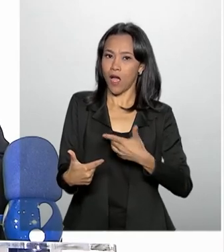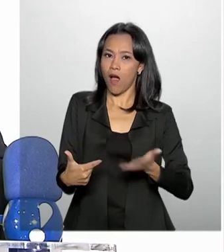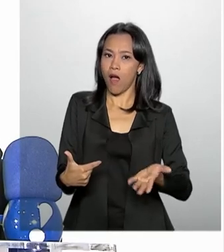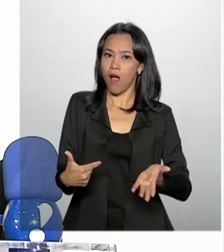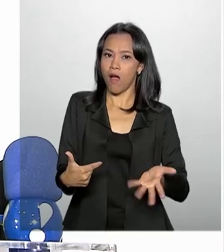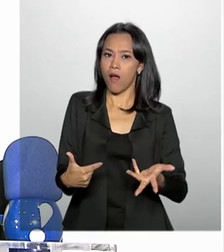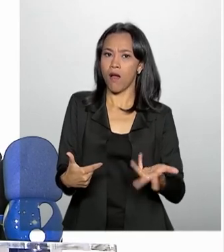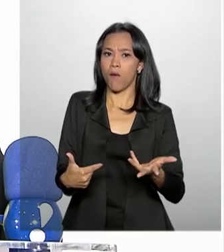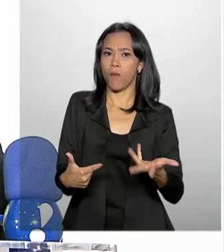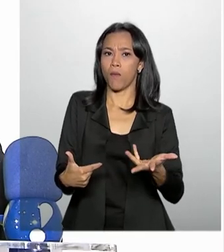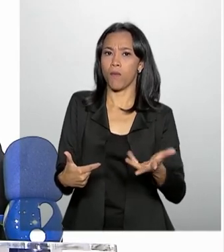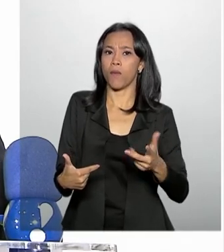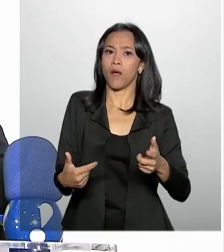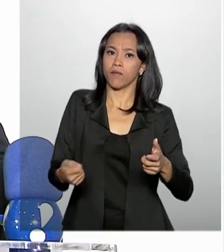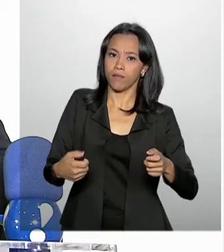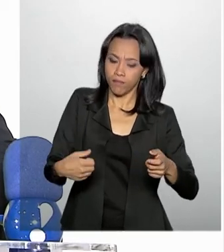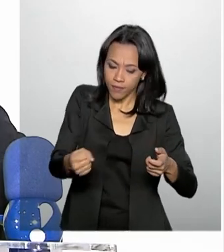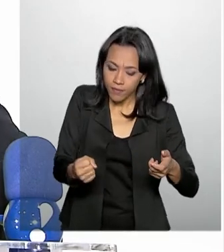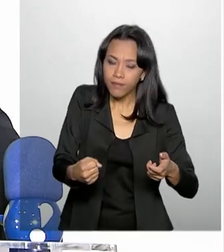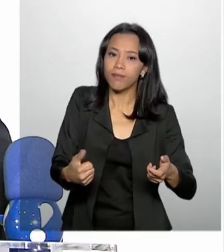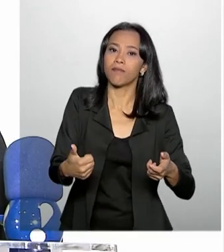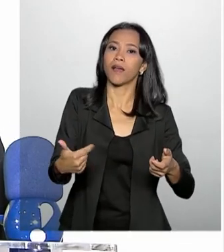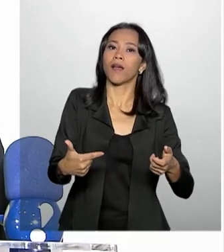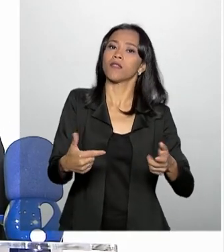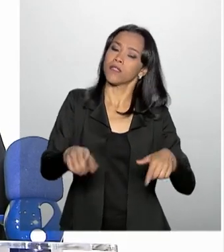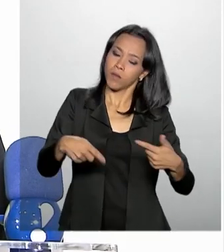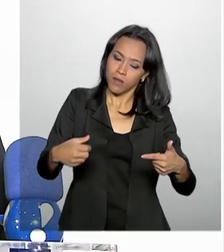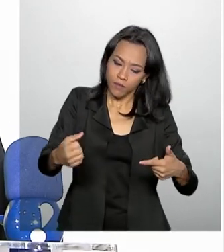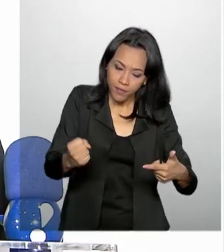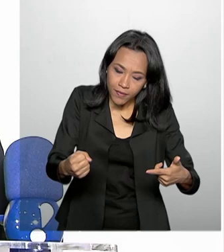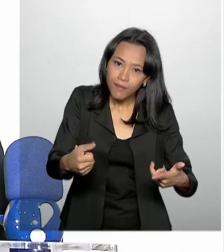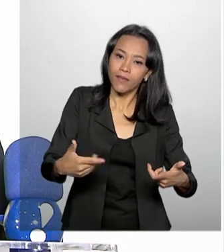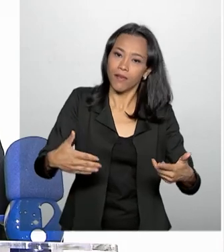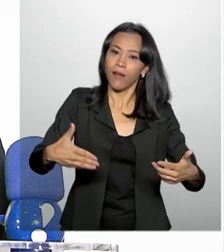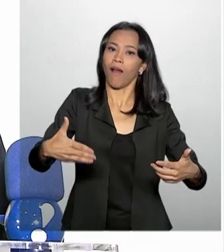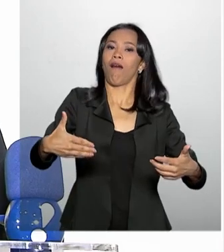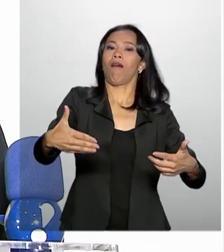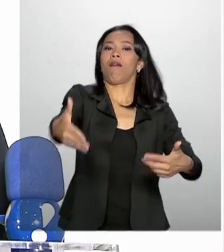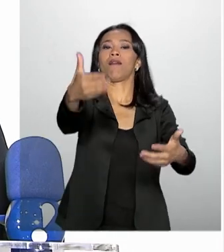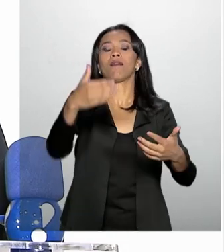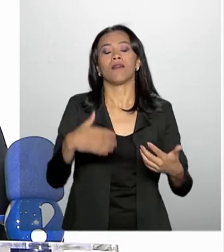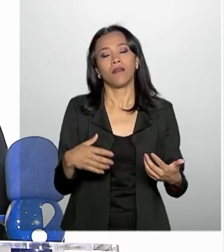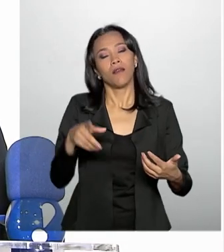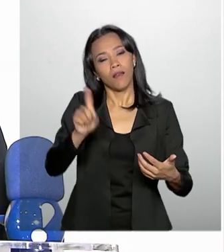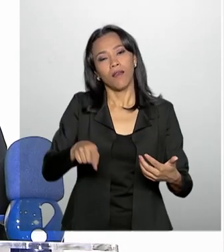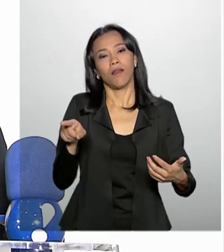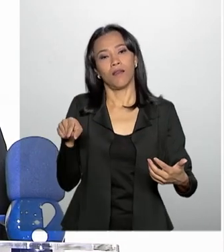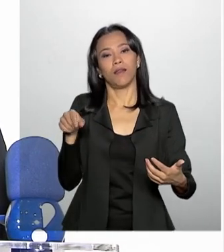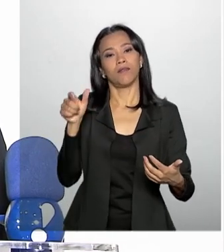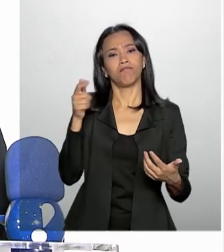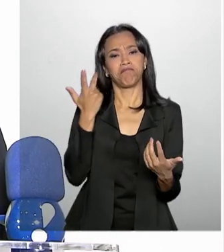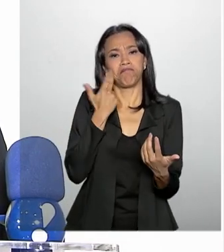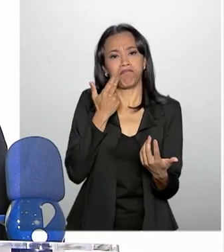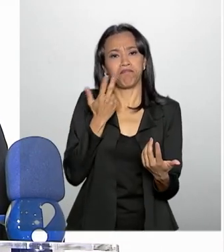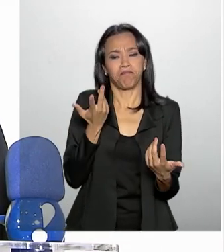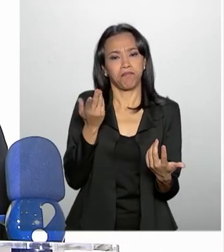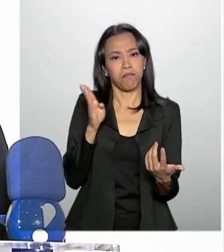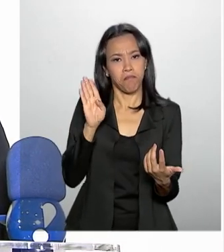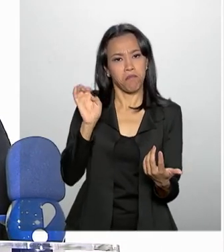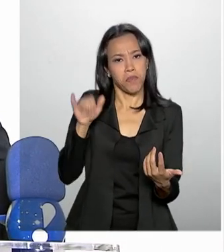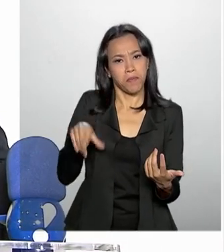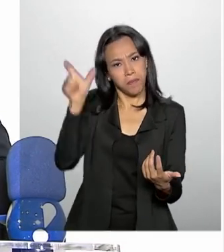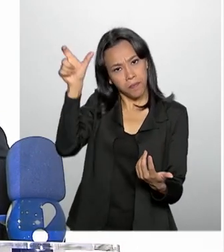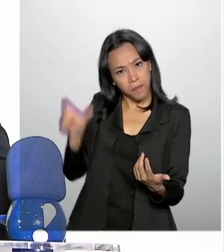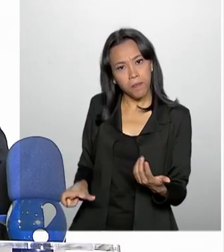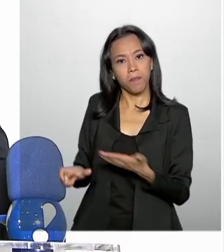a ponto de passarmos uma segunda marcha e, a partir daí, a nossa expectativa é de que ele possa tranquilamente obter a